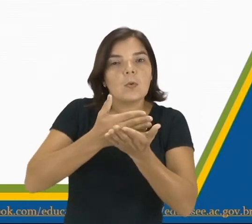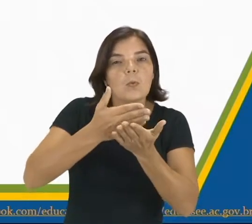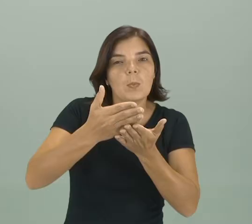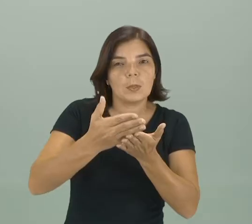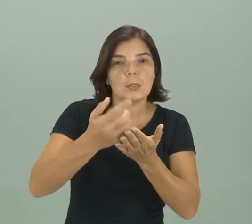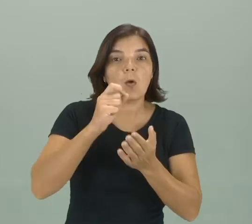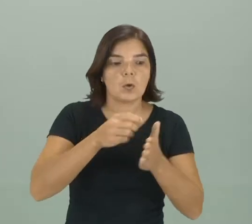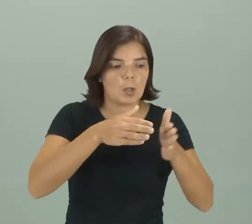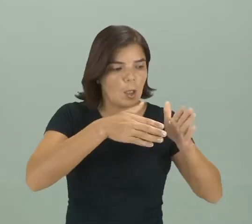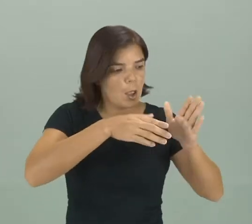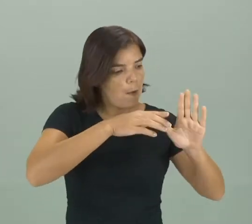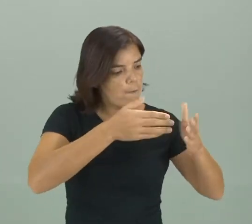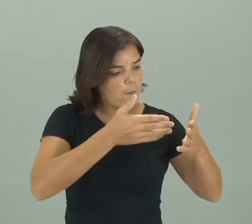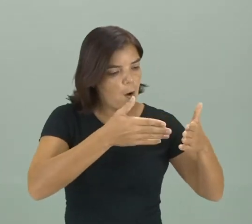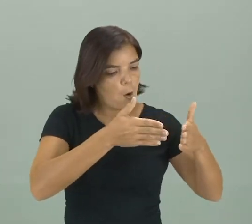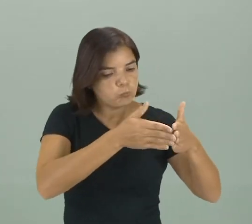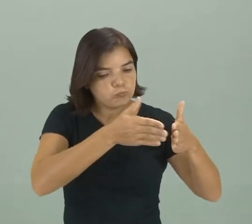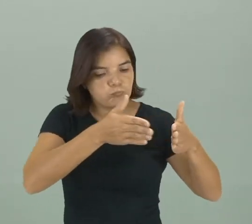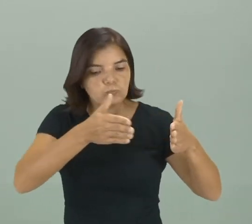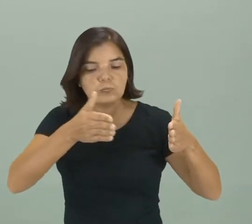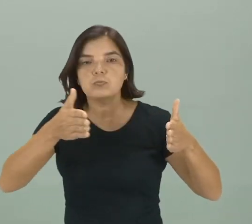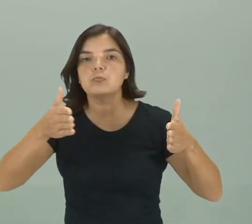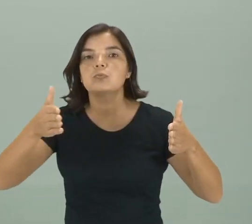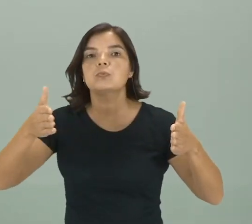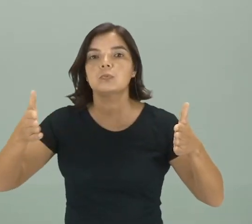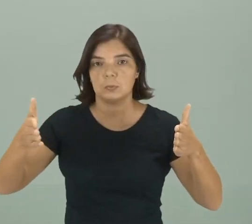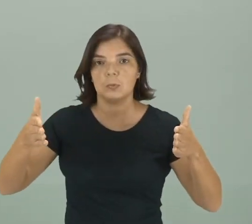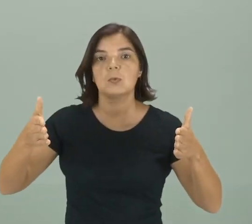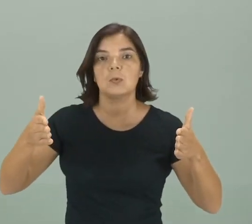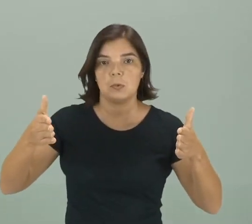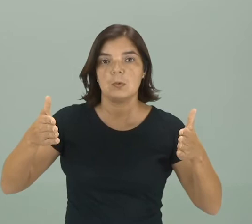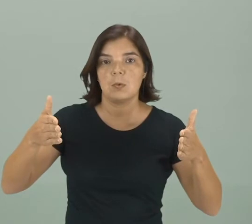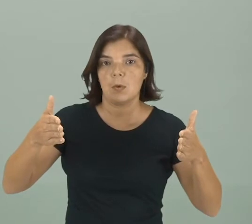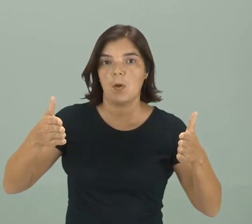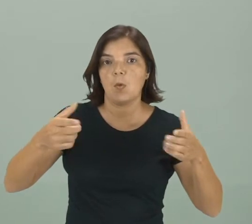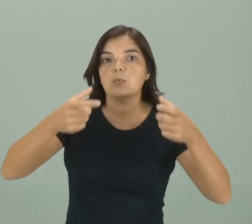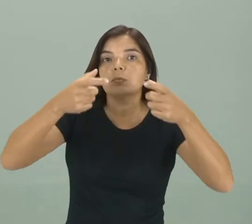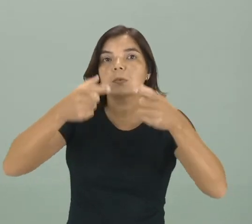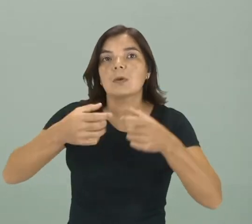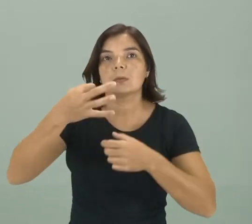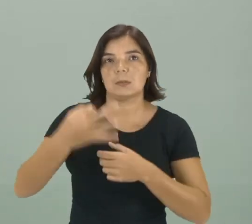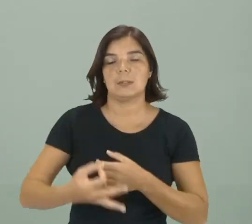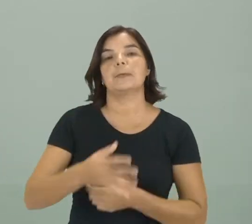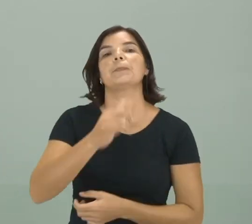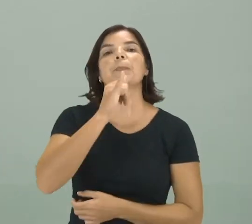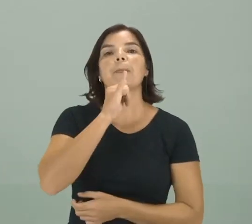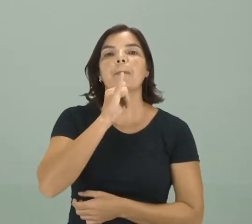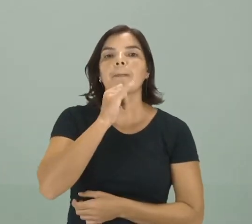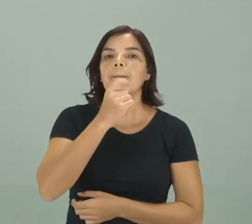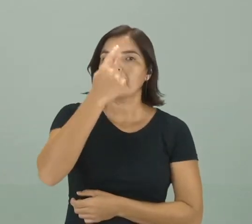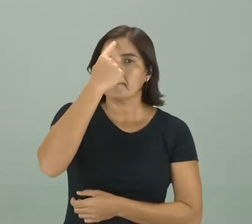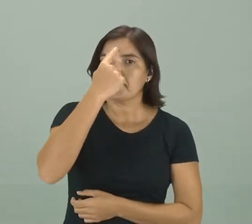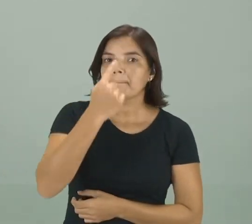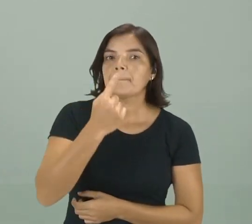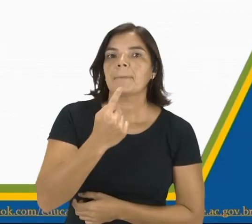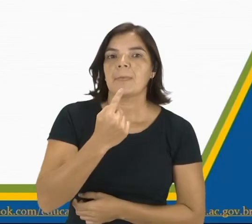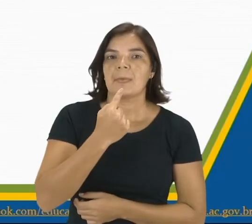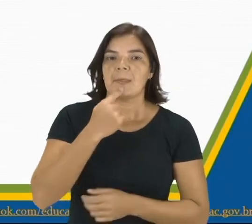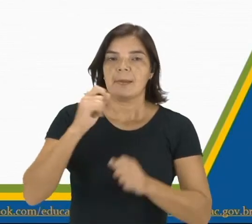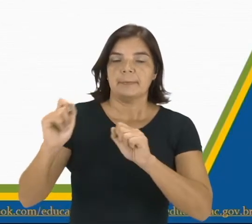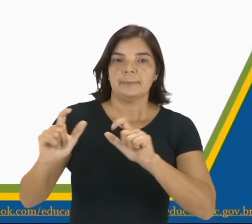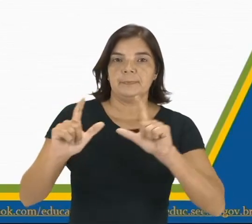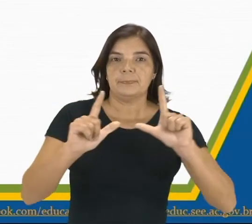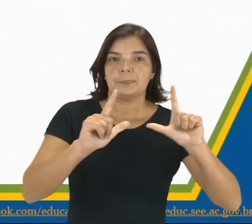se movimentar com direção e sentido preferenciais. Vejam, por favor, nessa imagem